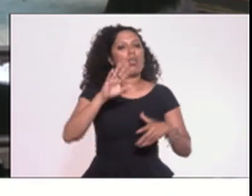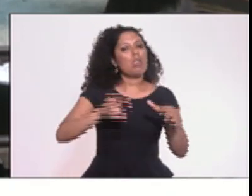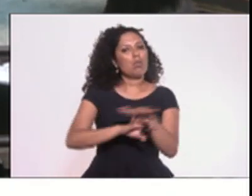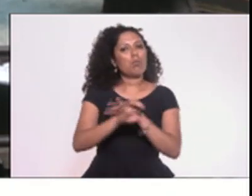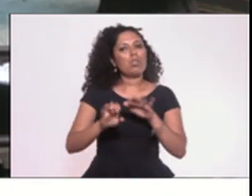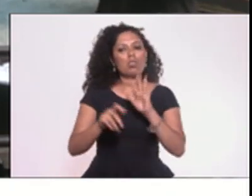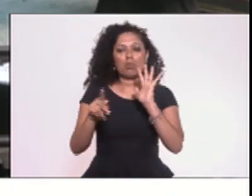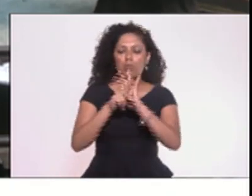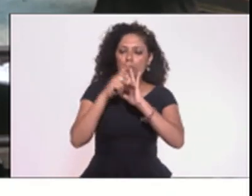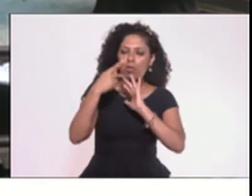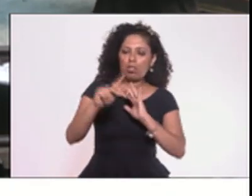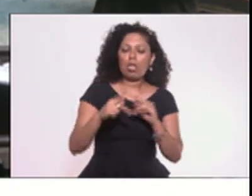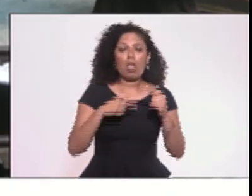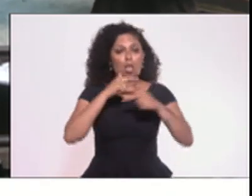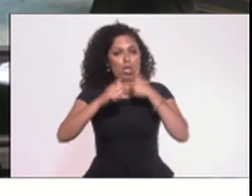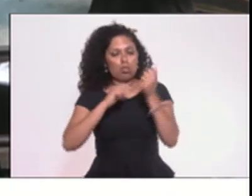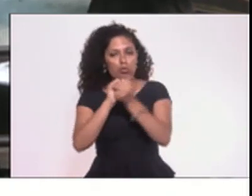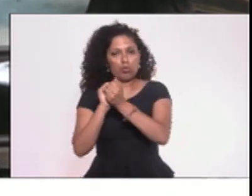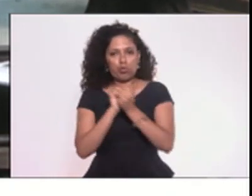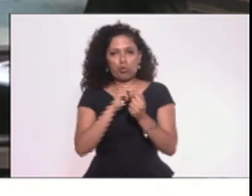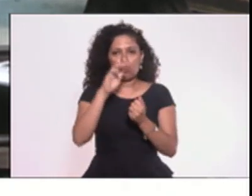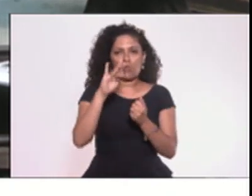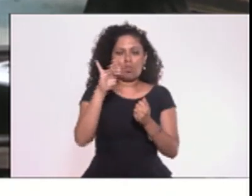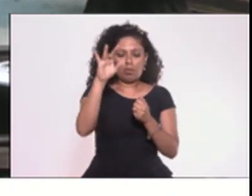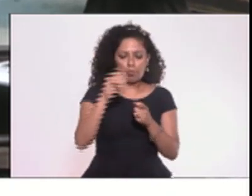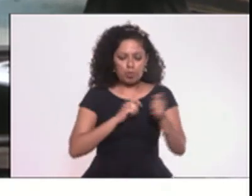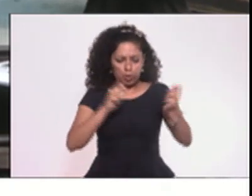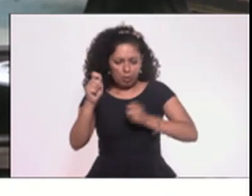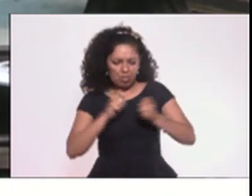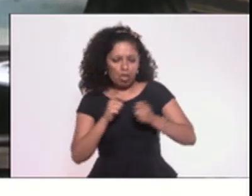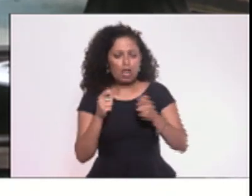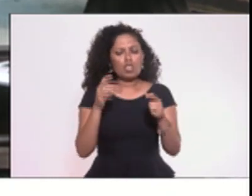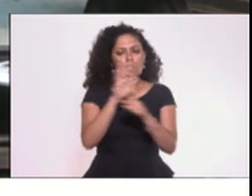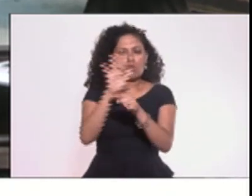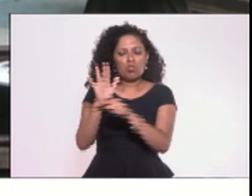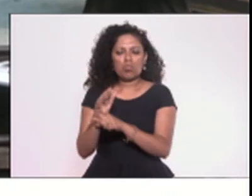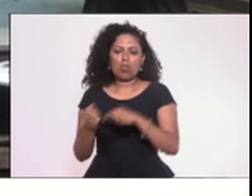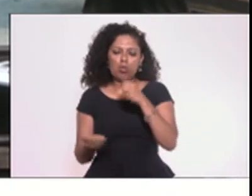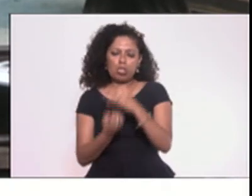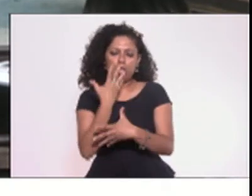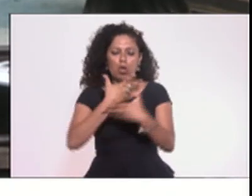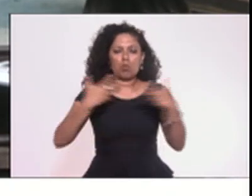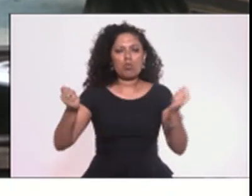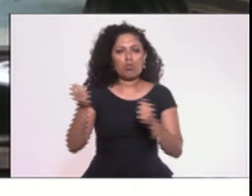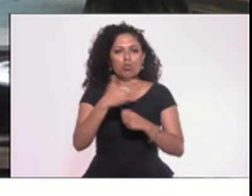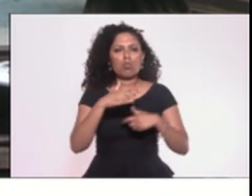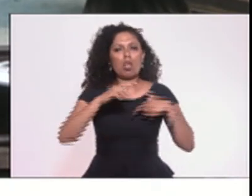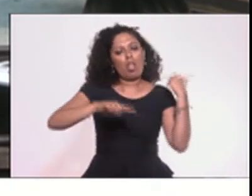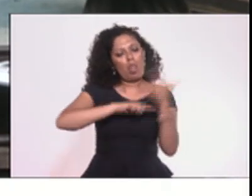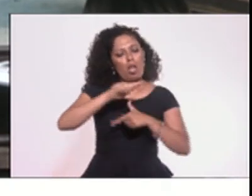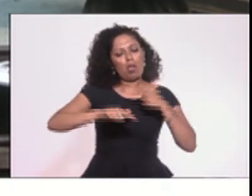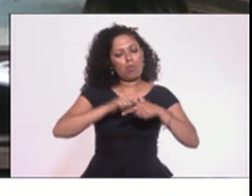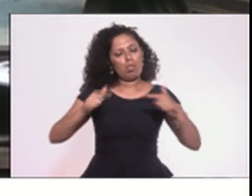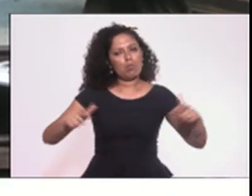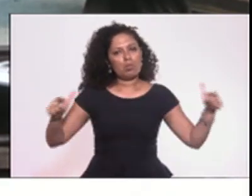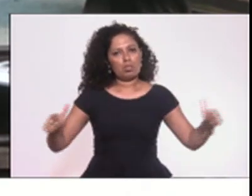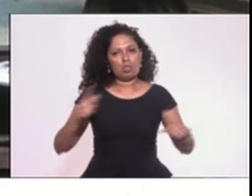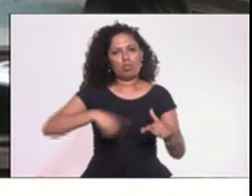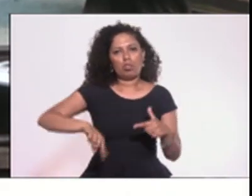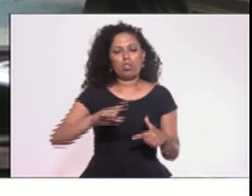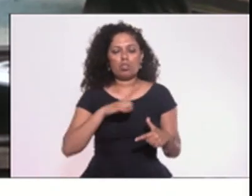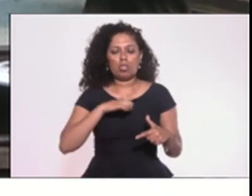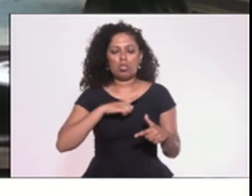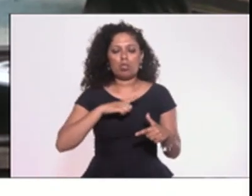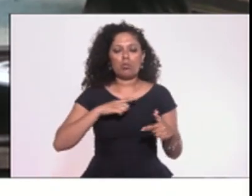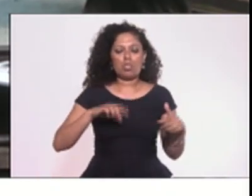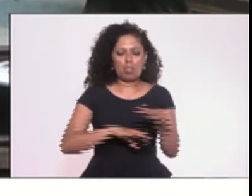estão trabalhando a bioeconomia e gerando emprego, gerando inovação, ok? Então, o termo de referência para o Sebrae,